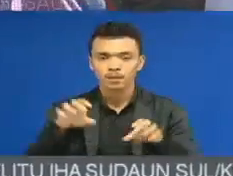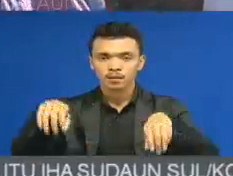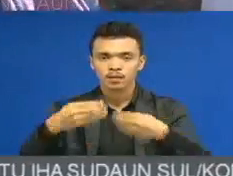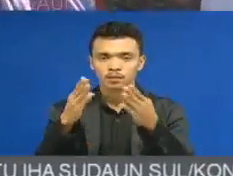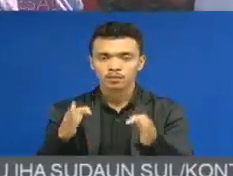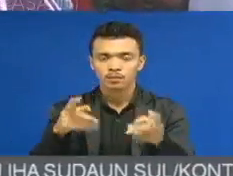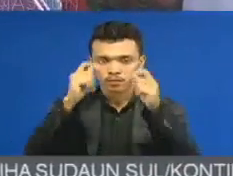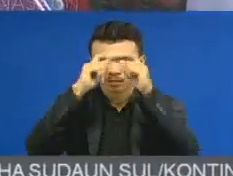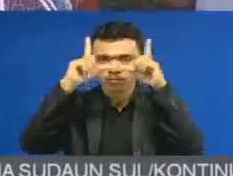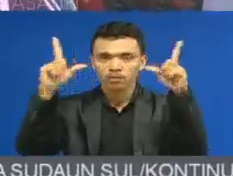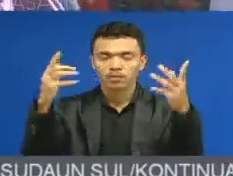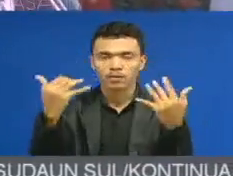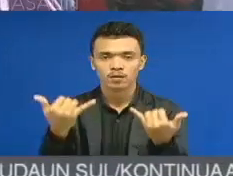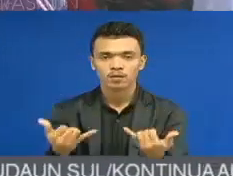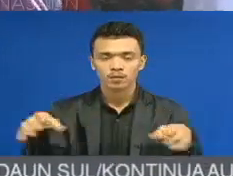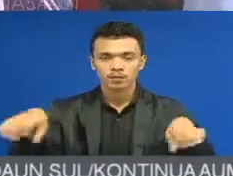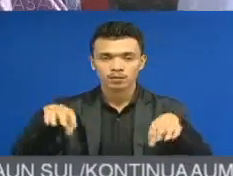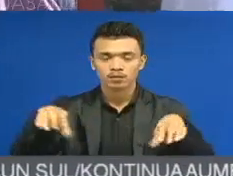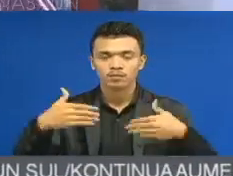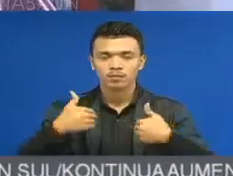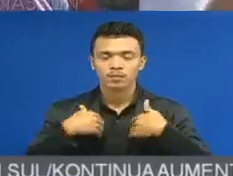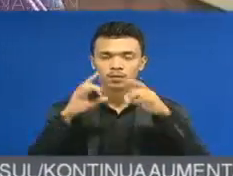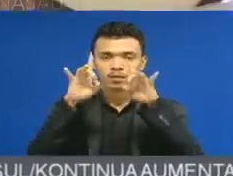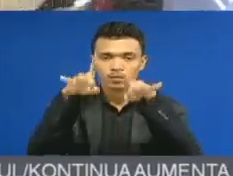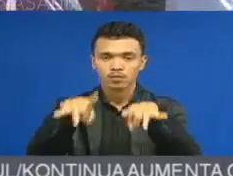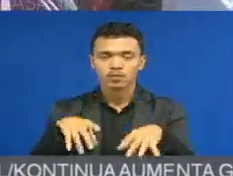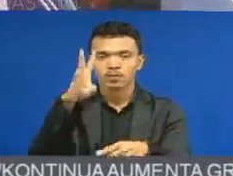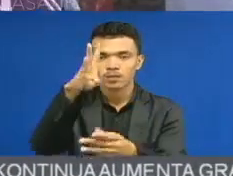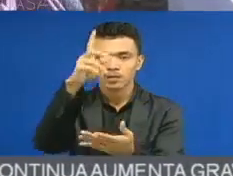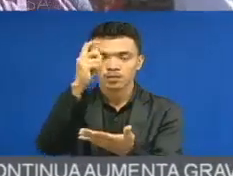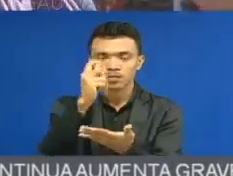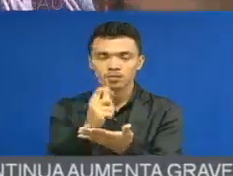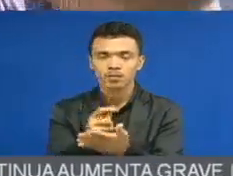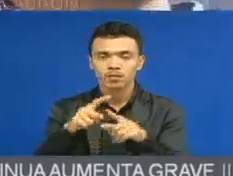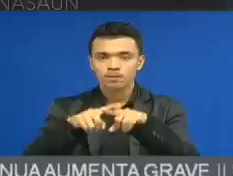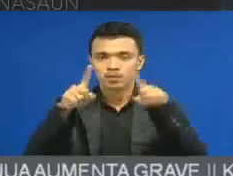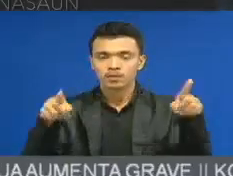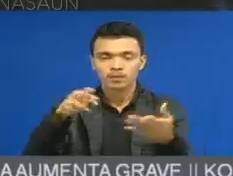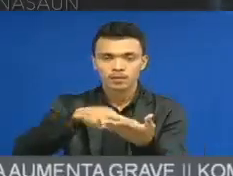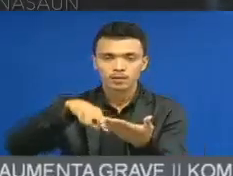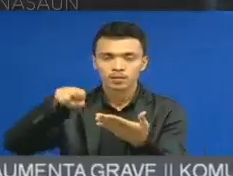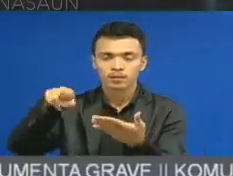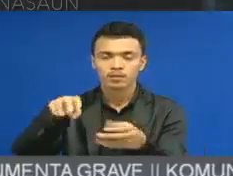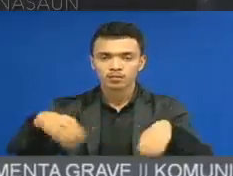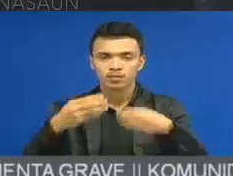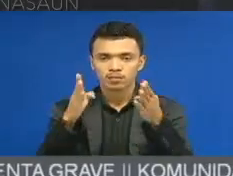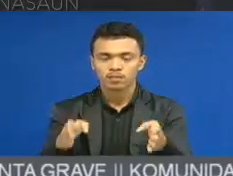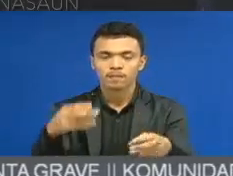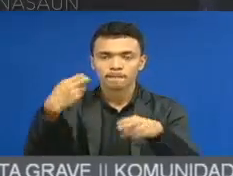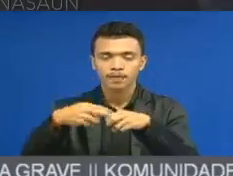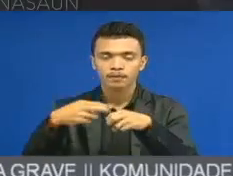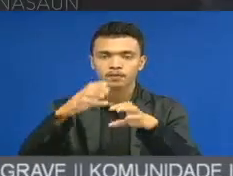Trabalhadores Timor-Leste nebe dadang ne serviço iha Australia kuaze rihung neng resin mai be resista trabalhadores balung difícil